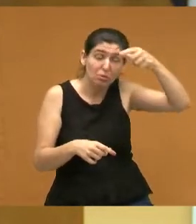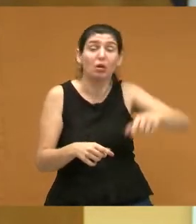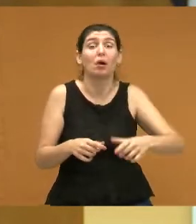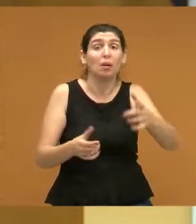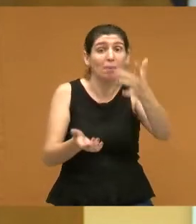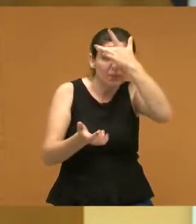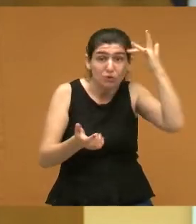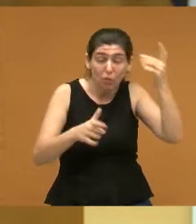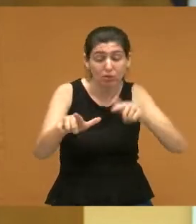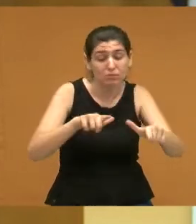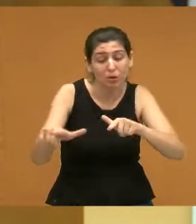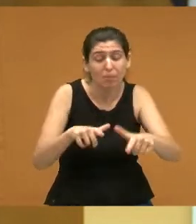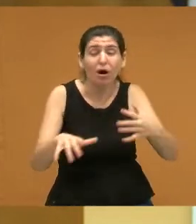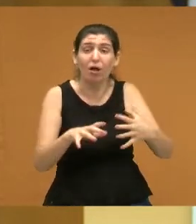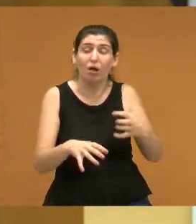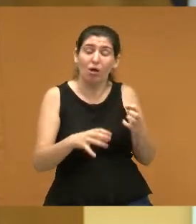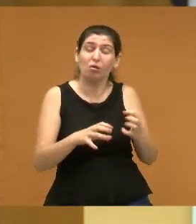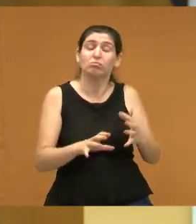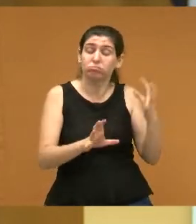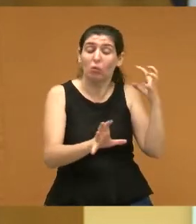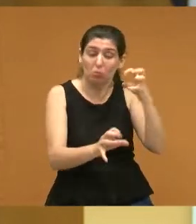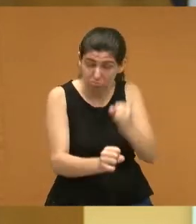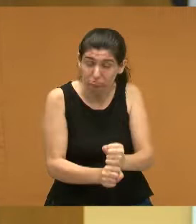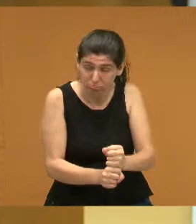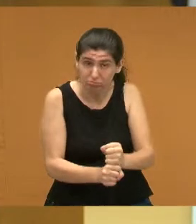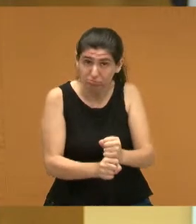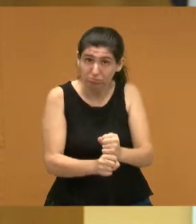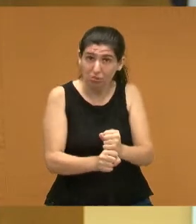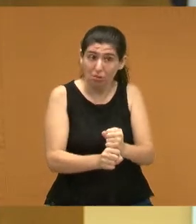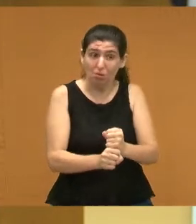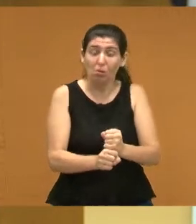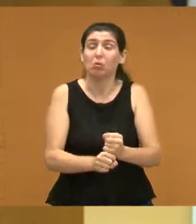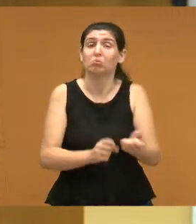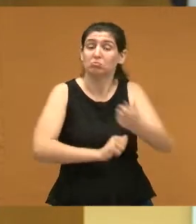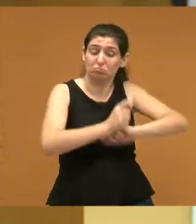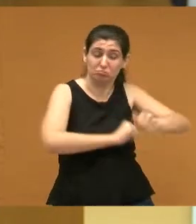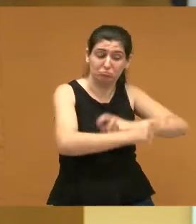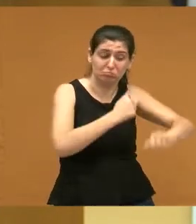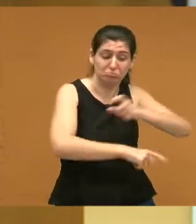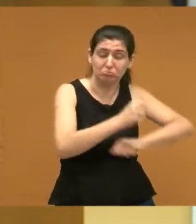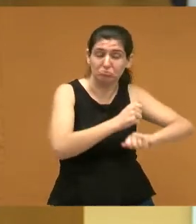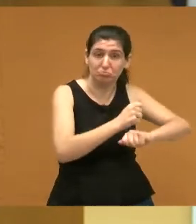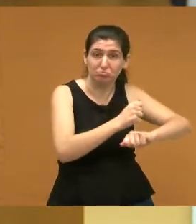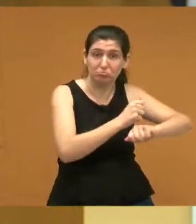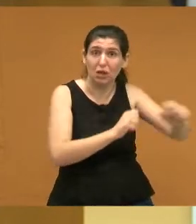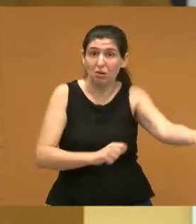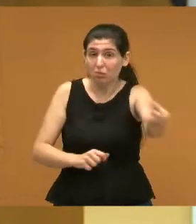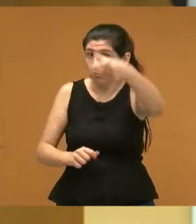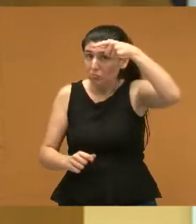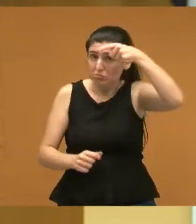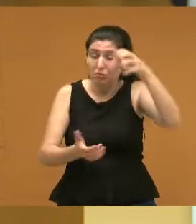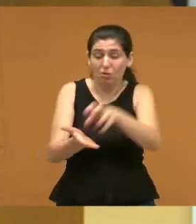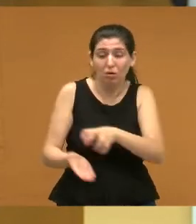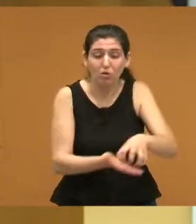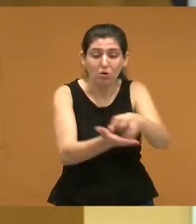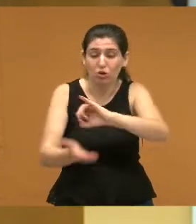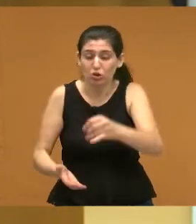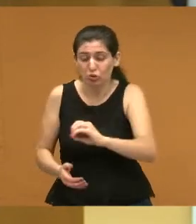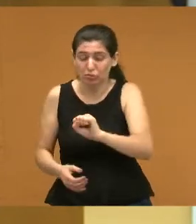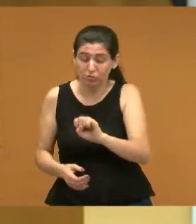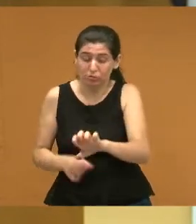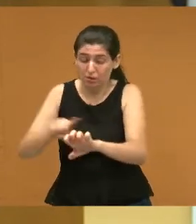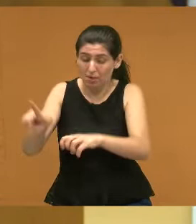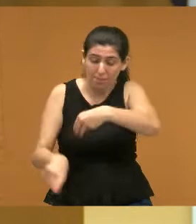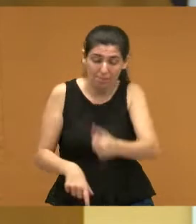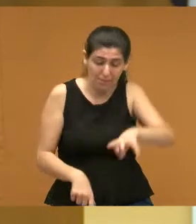de contador e dá outras providências da Fundação Cultural de Jacareí, José Maria